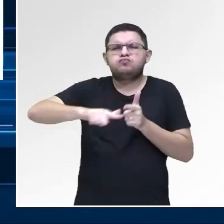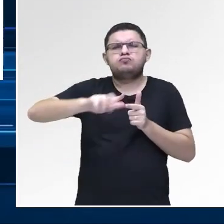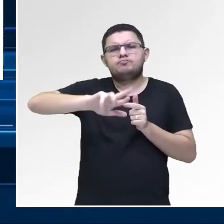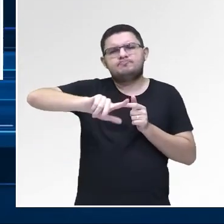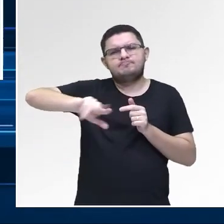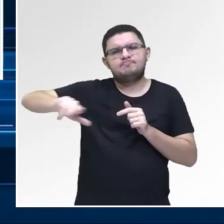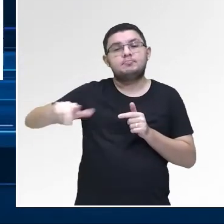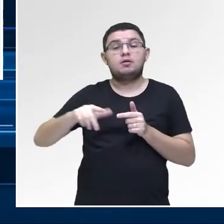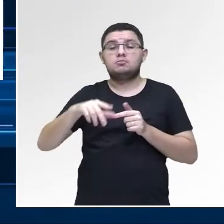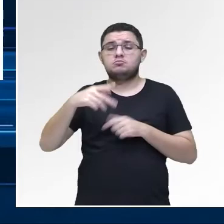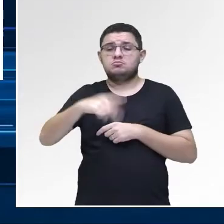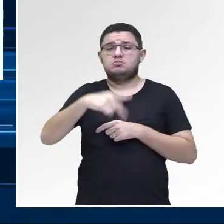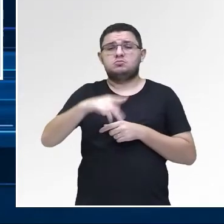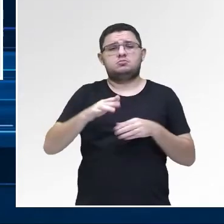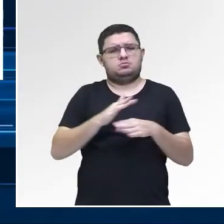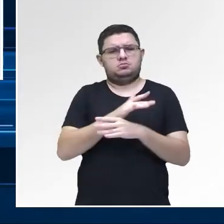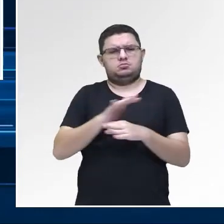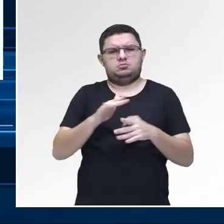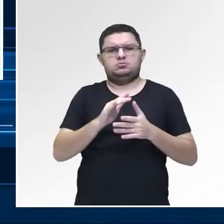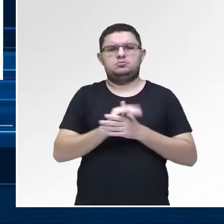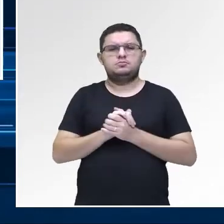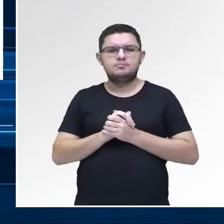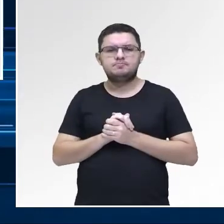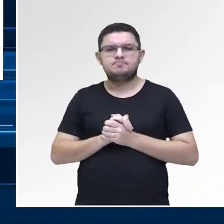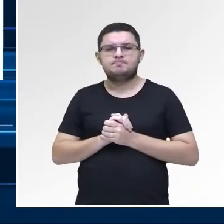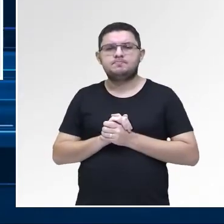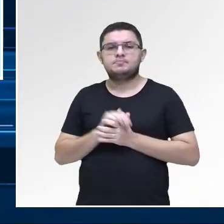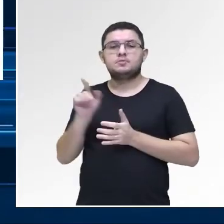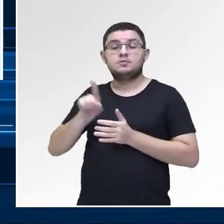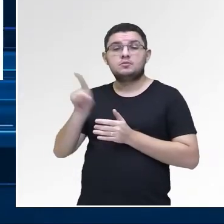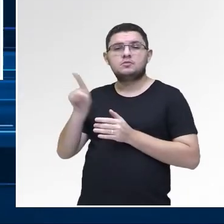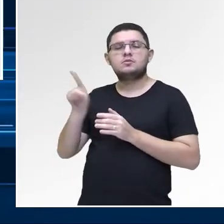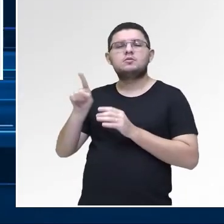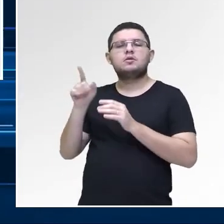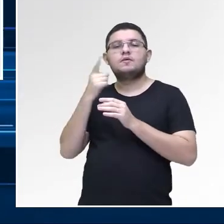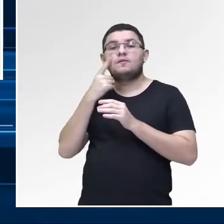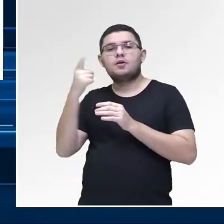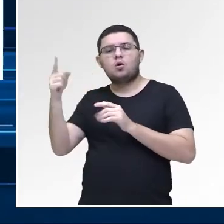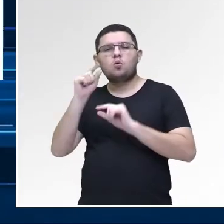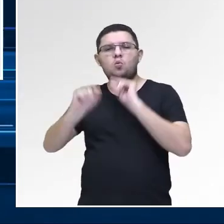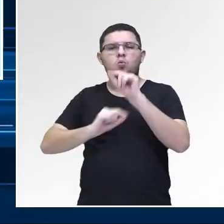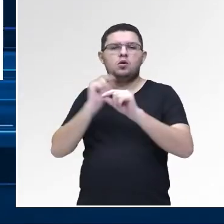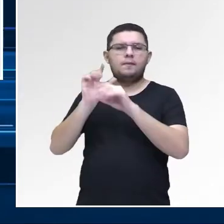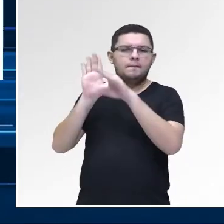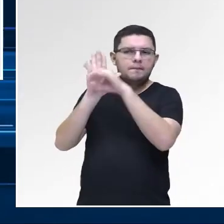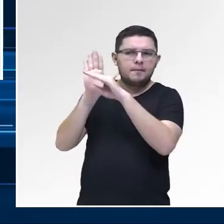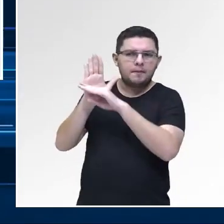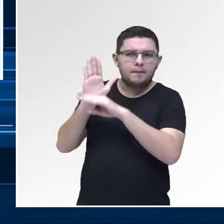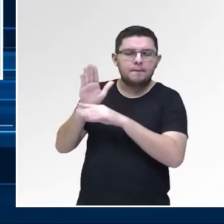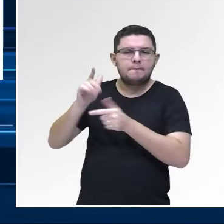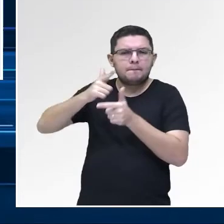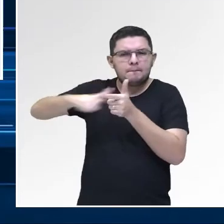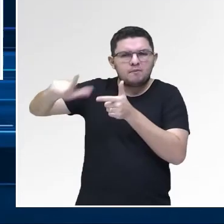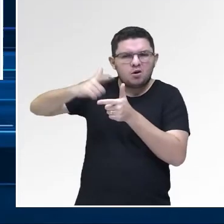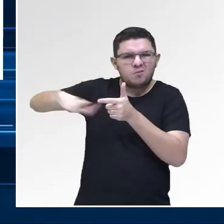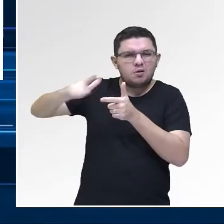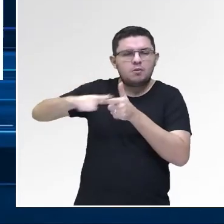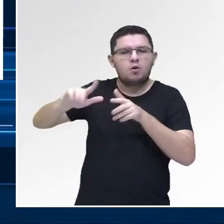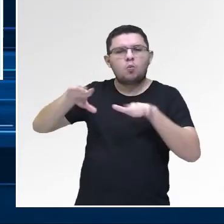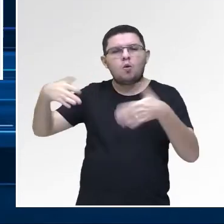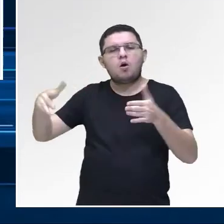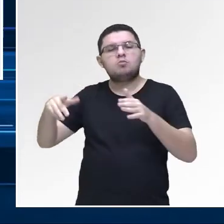típicos das grandes cidades. E nós vamos verificar agora justamente isso. Quais são esses problemas típicos das